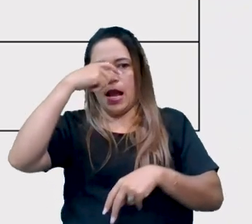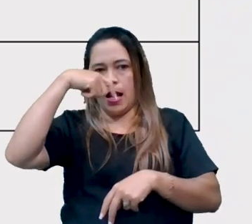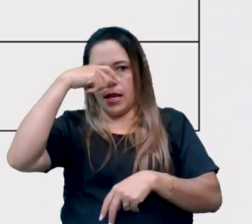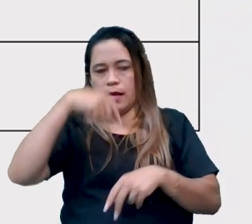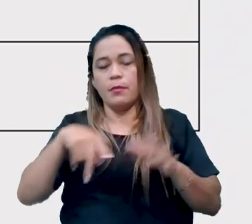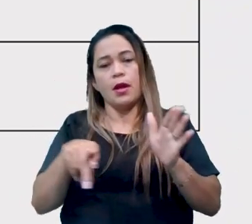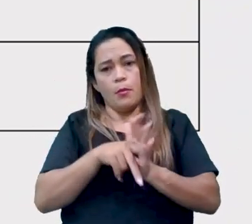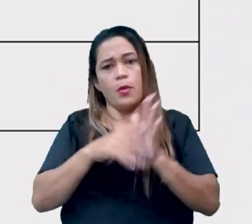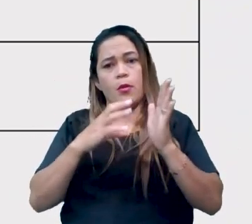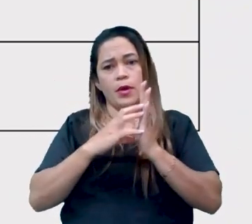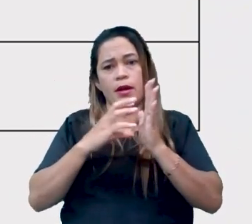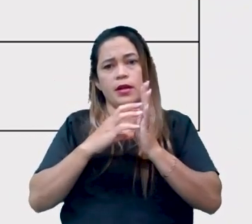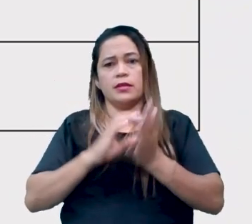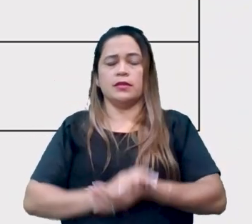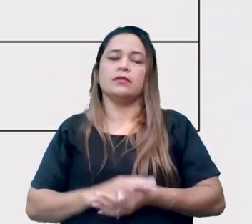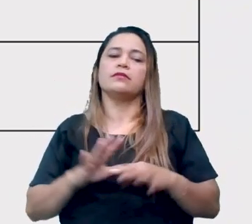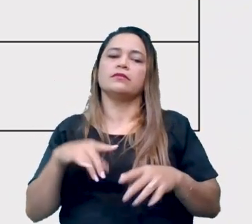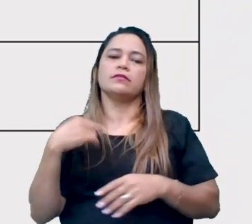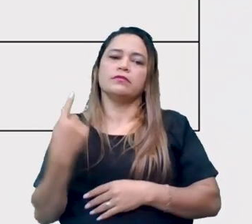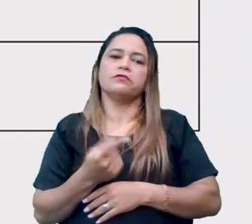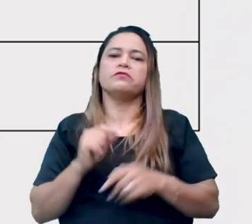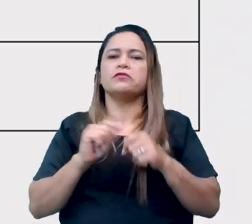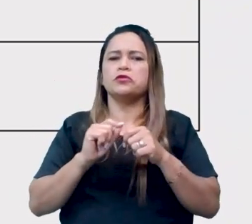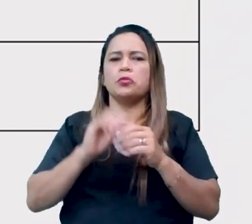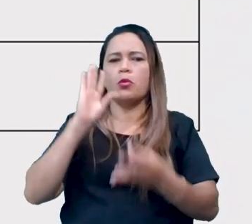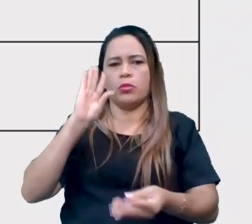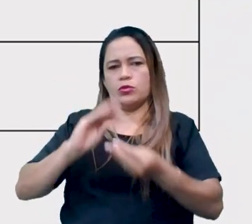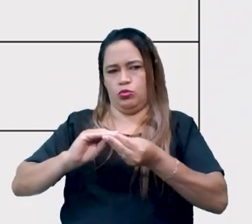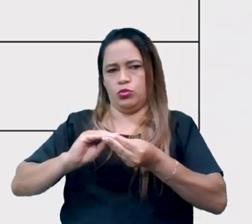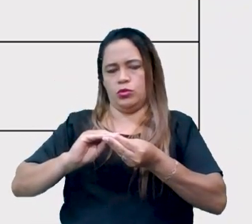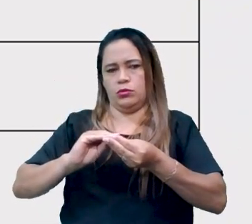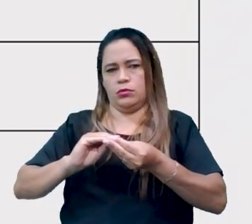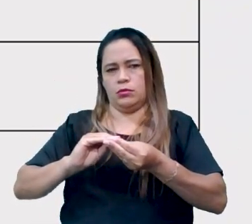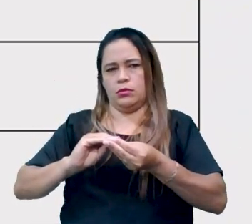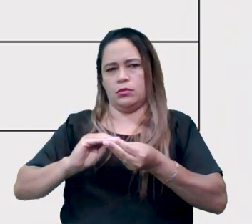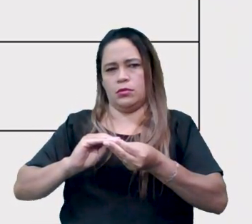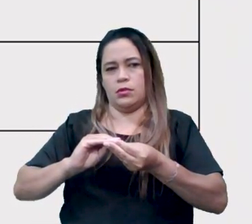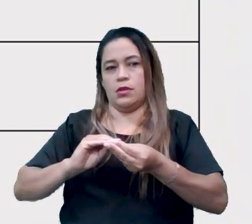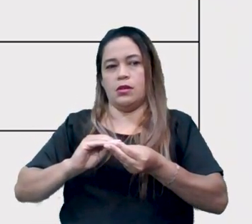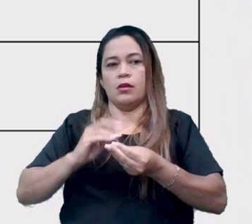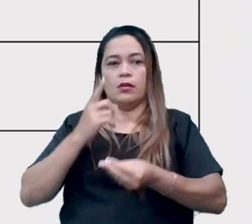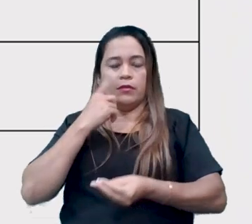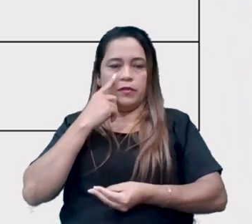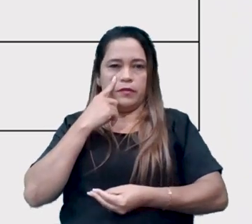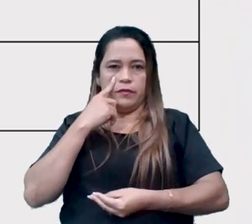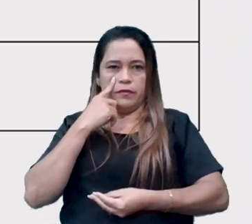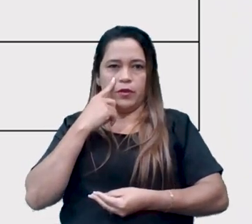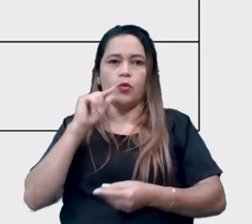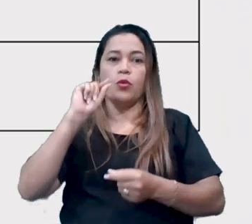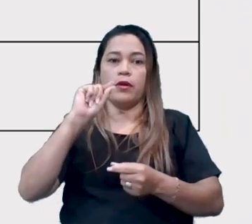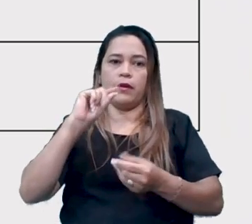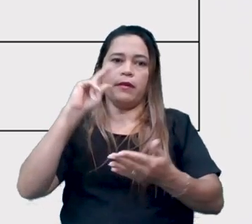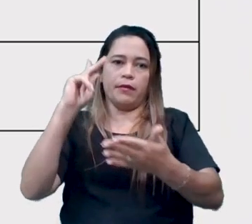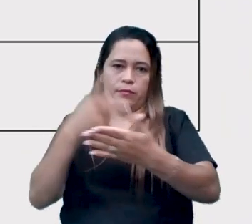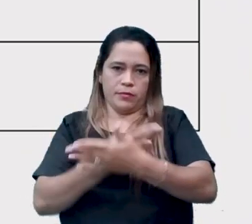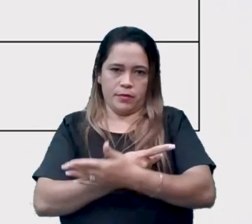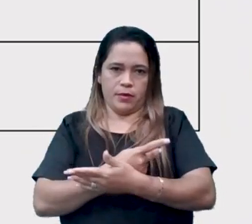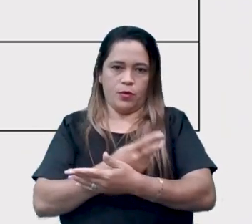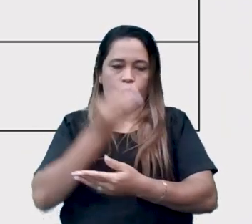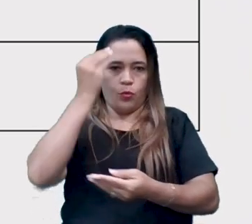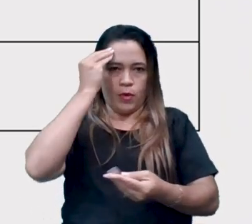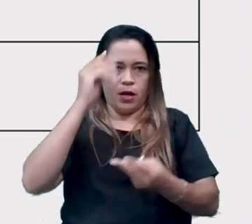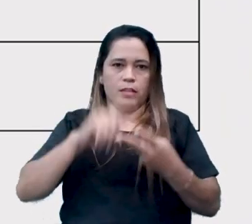aqui agora. Só que a gente vai fazer aqui de uma forma bem resumida. Eu vou colocar para você o agente causador, os